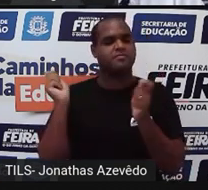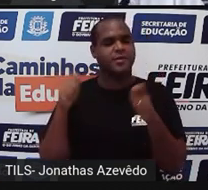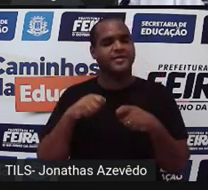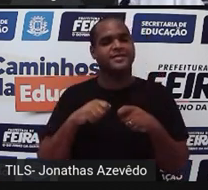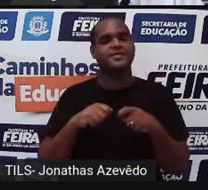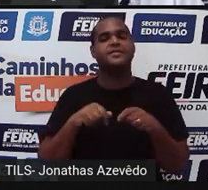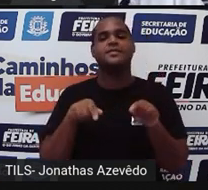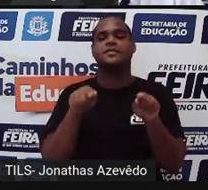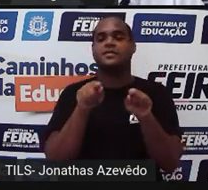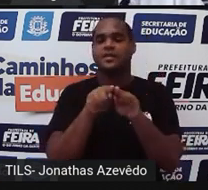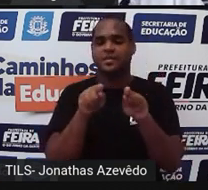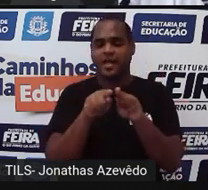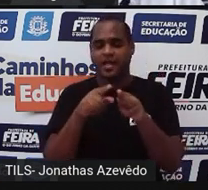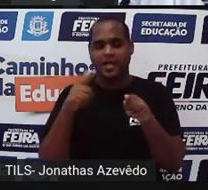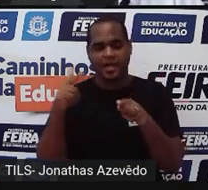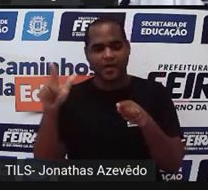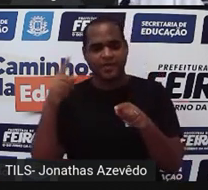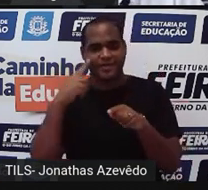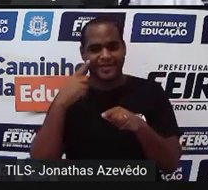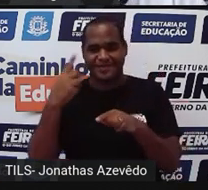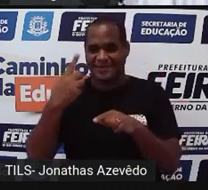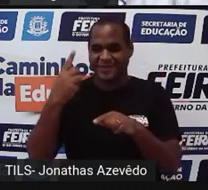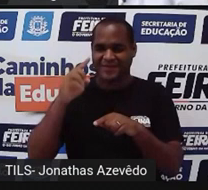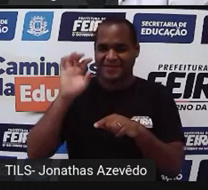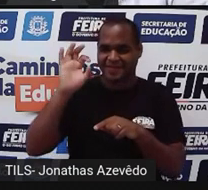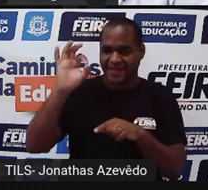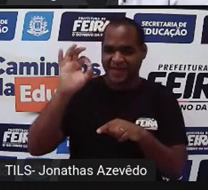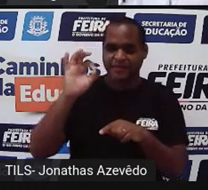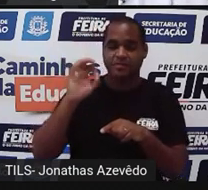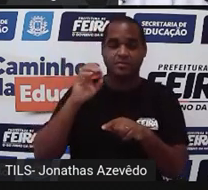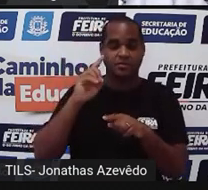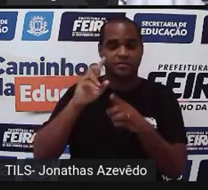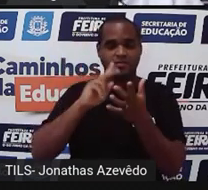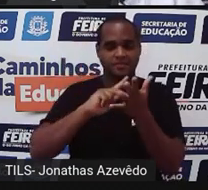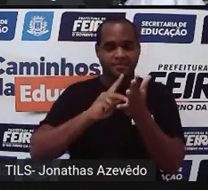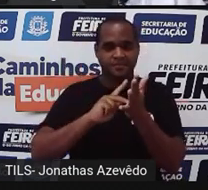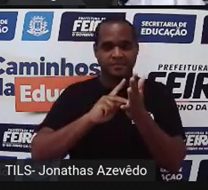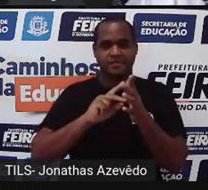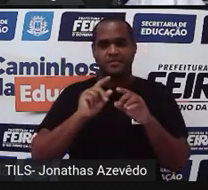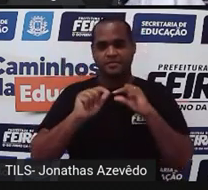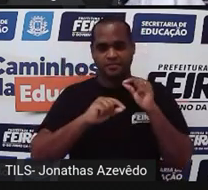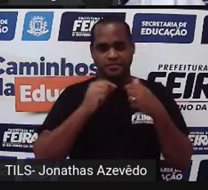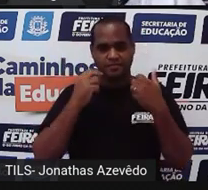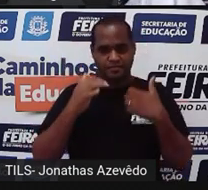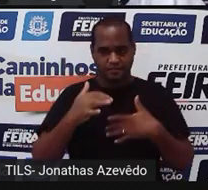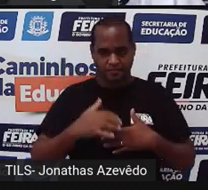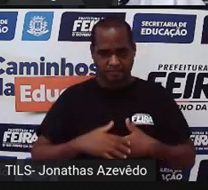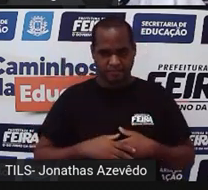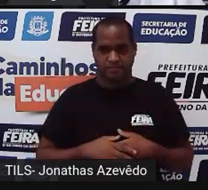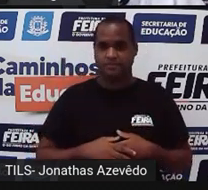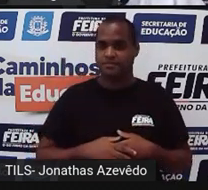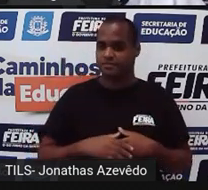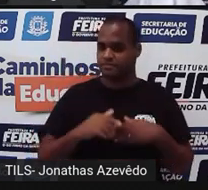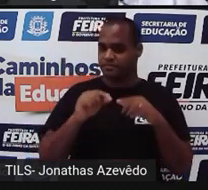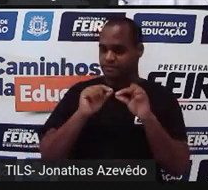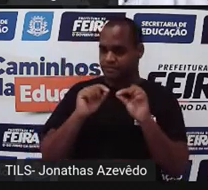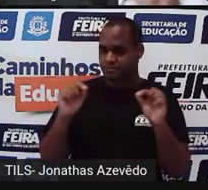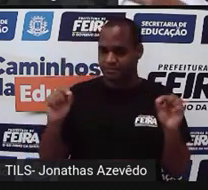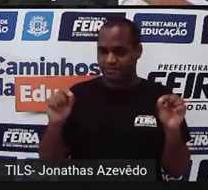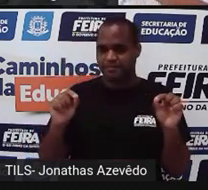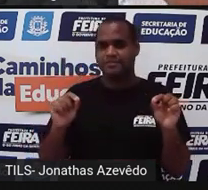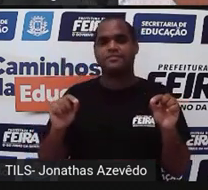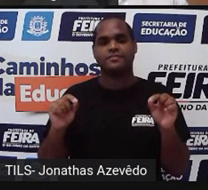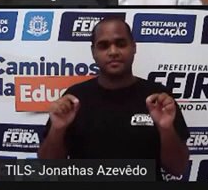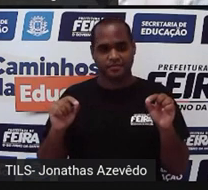E no plano cartesiano, essa equação geometricamente, ela é uma reta.